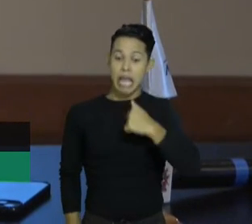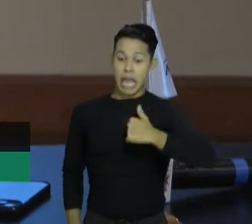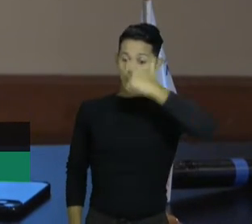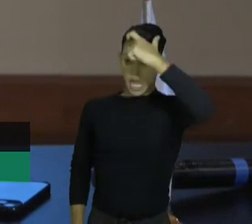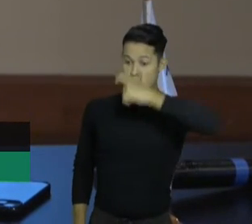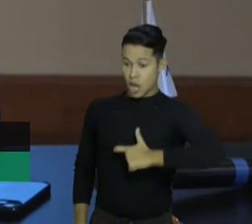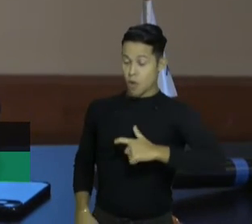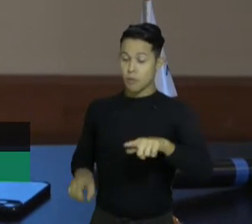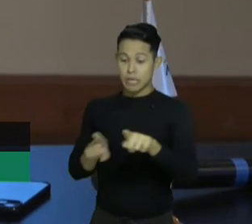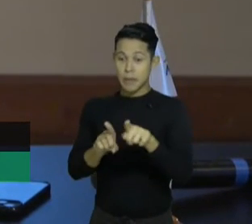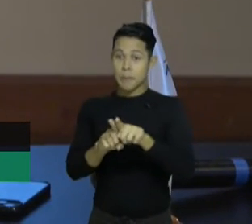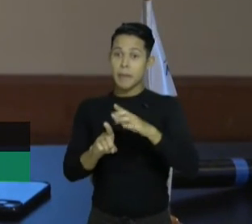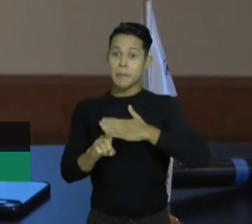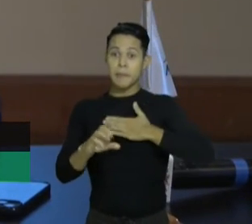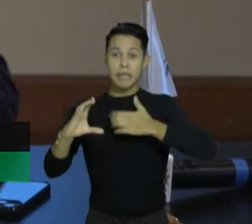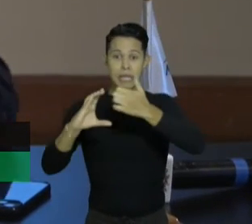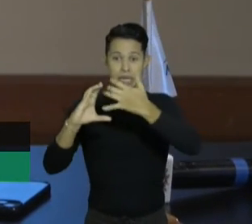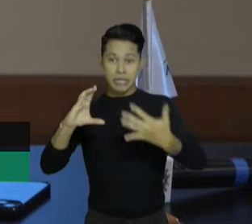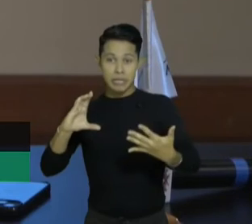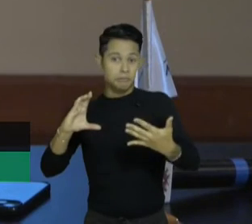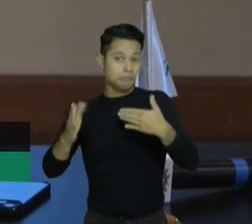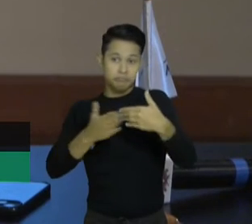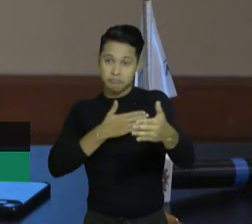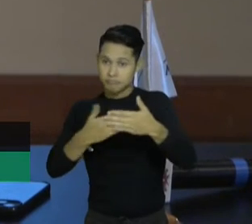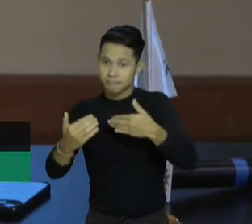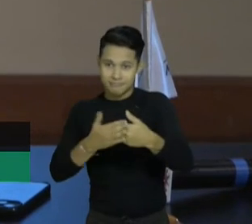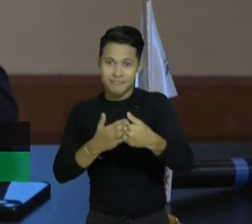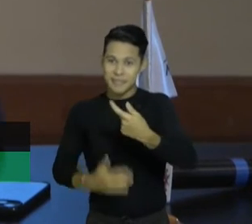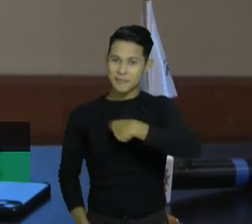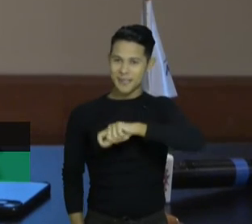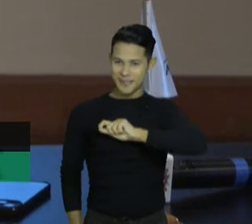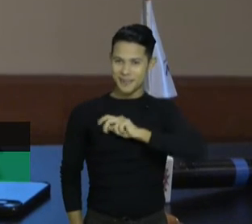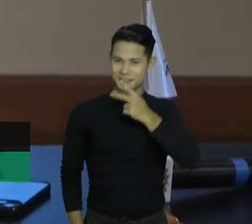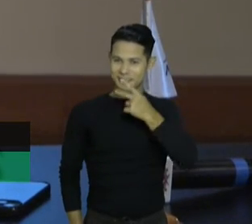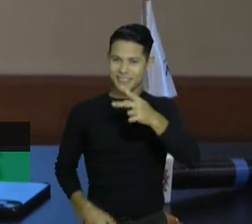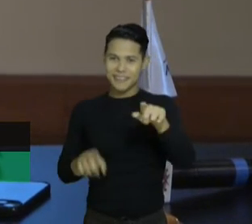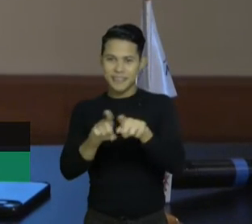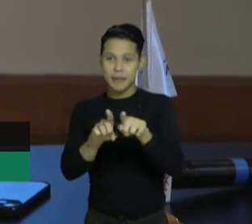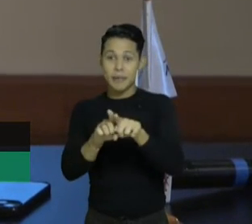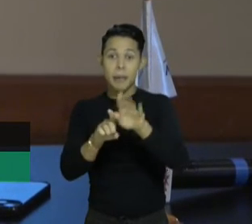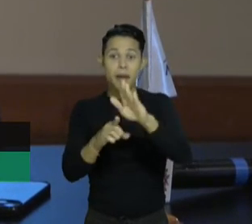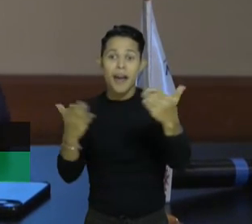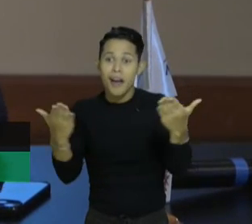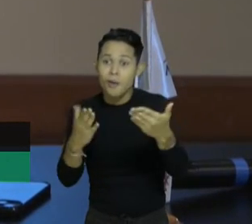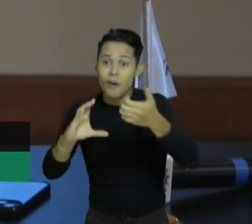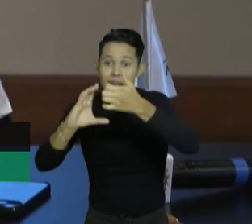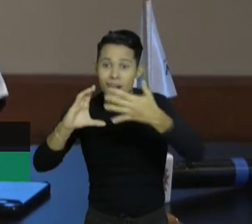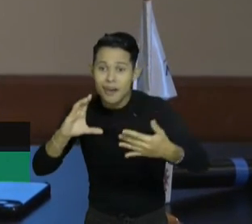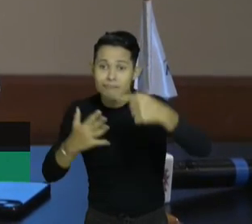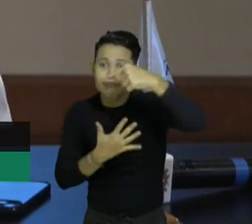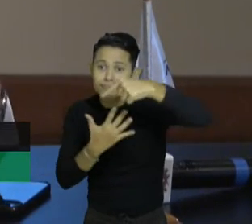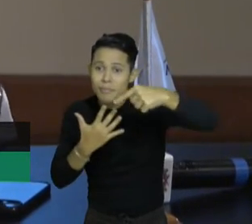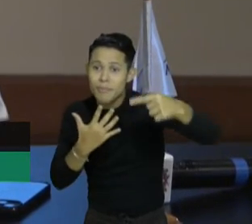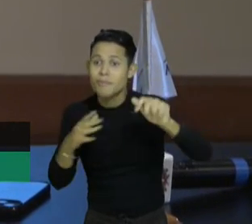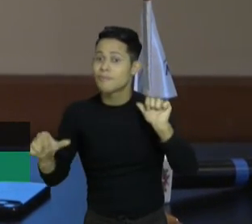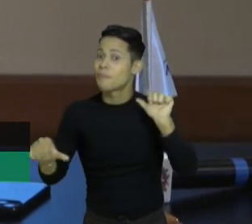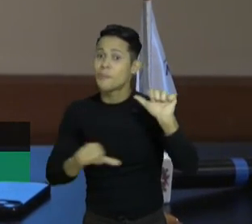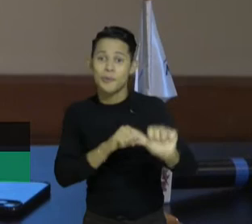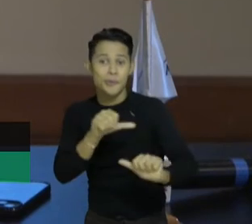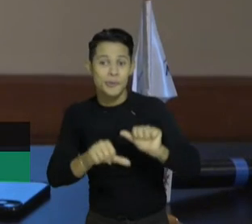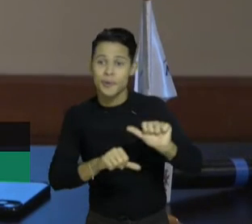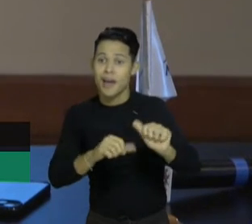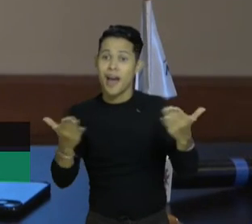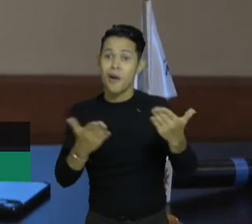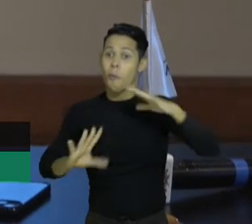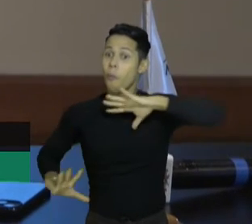circunstâncias né de eu sou de eu e Minas circunstâncias eh Então as circunstâncias mudaram o mundo demanda hoje mais flexibilidade mais